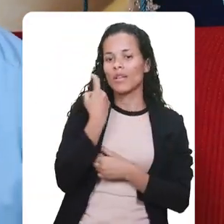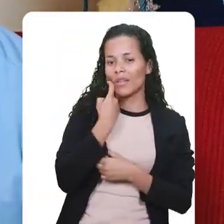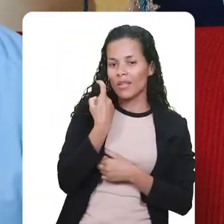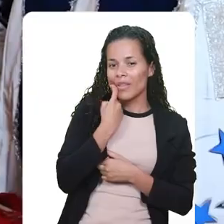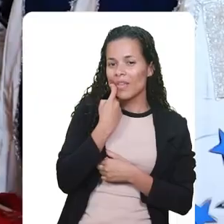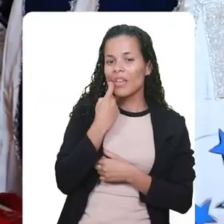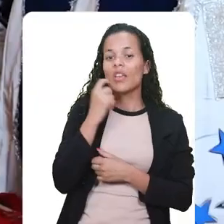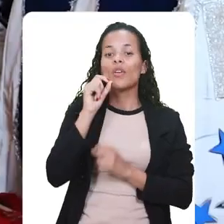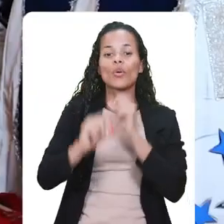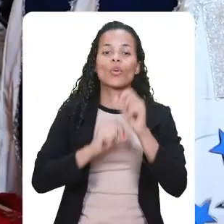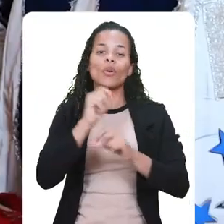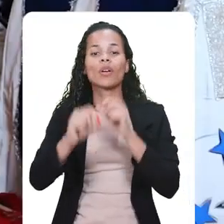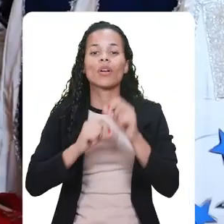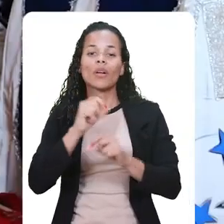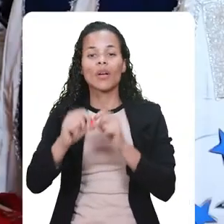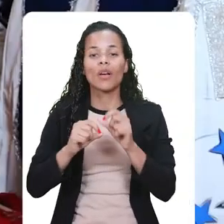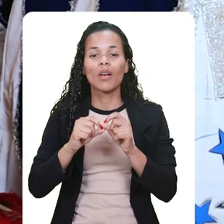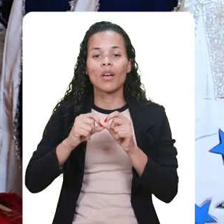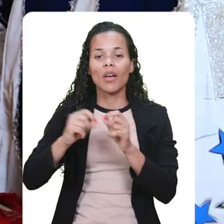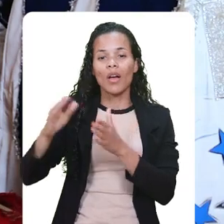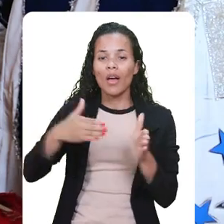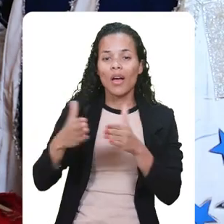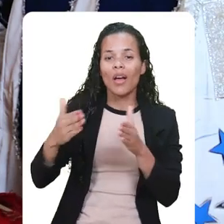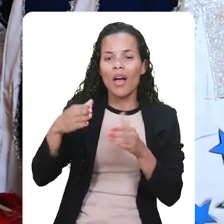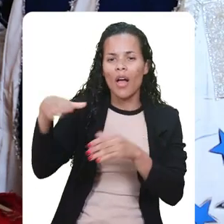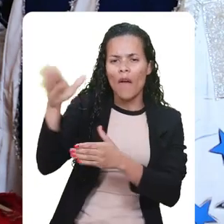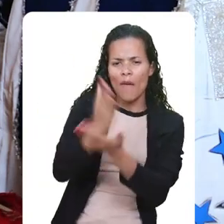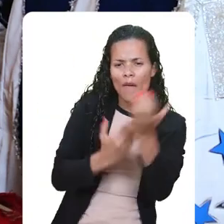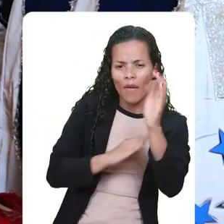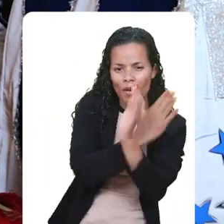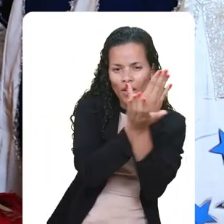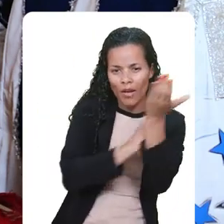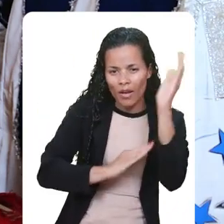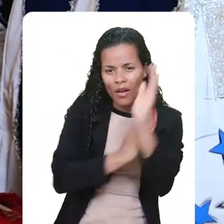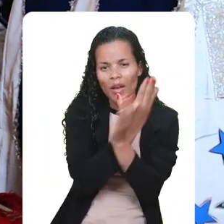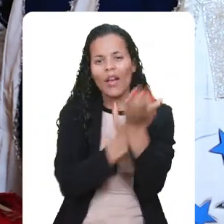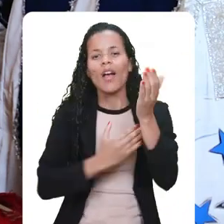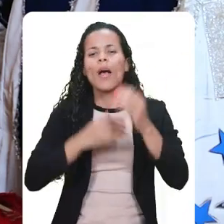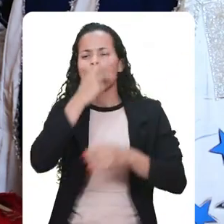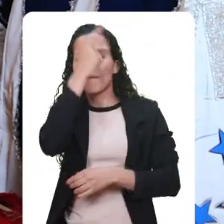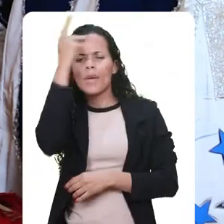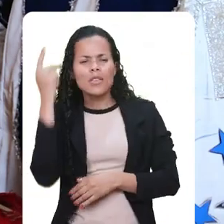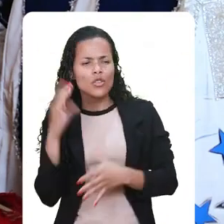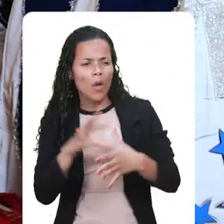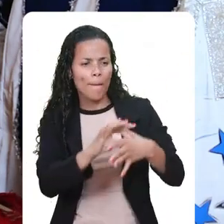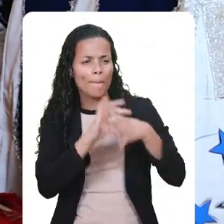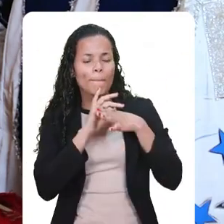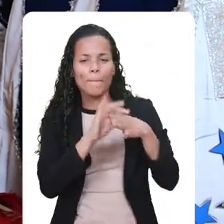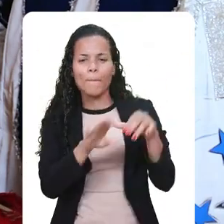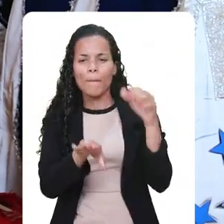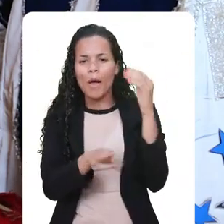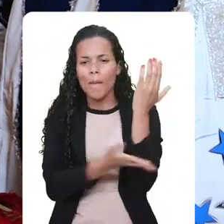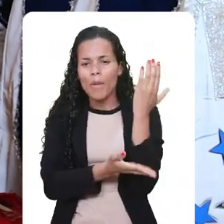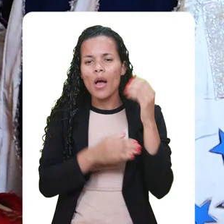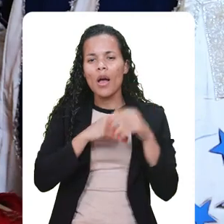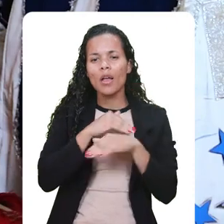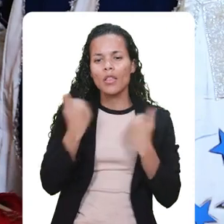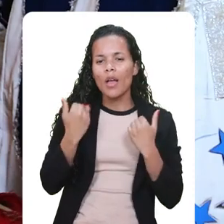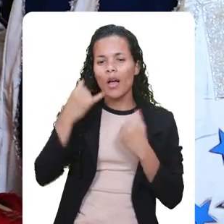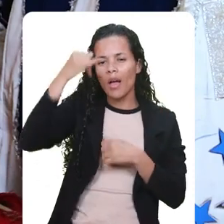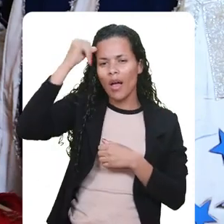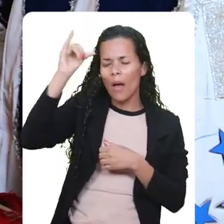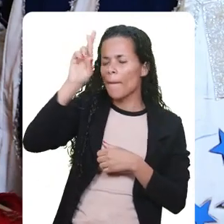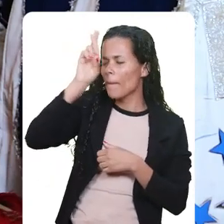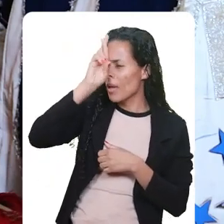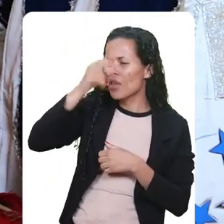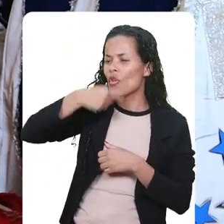matadouro, e eles eram todos armados com facas, que eram machantes. Então ele saía à meia-noite, ia